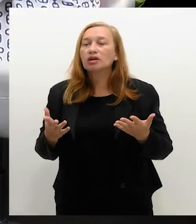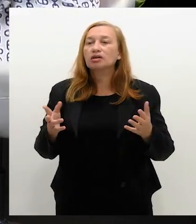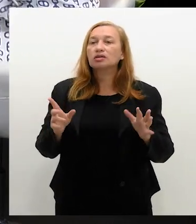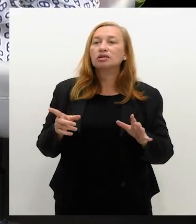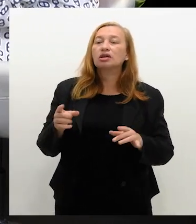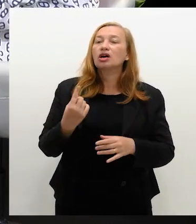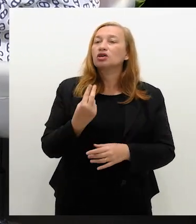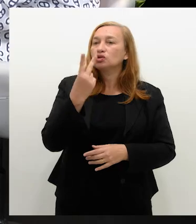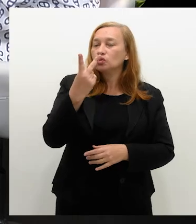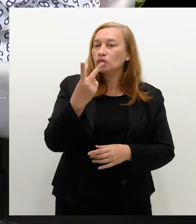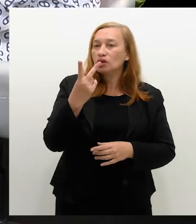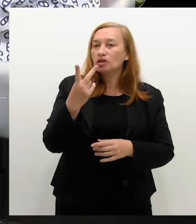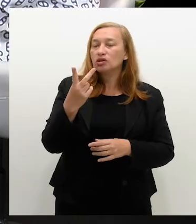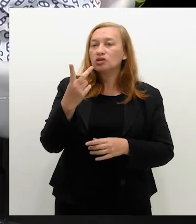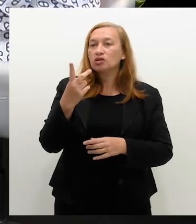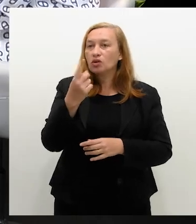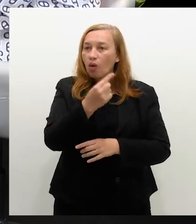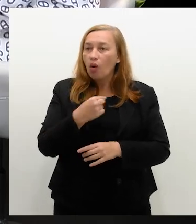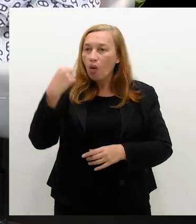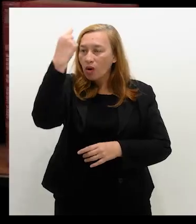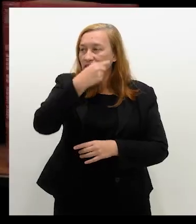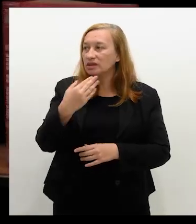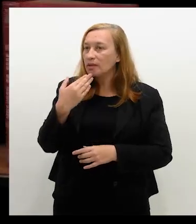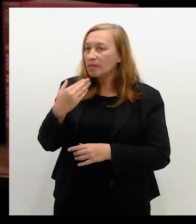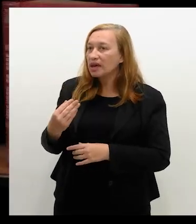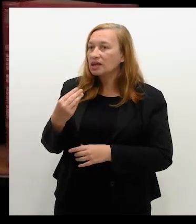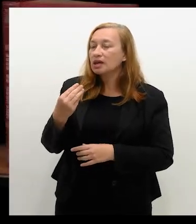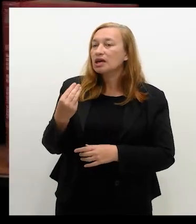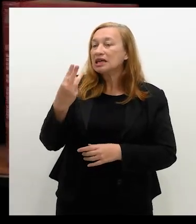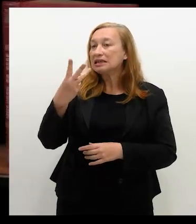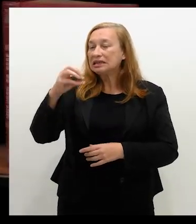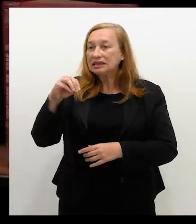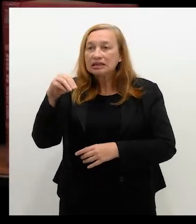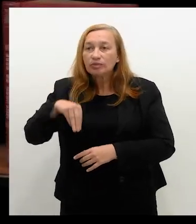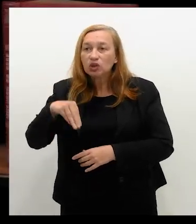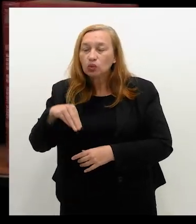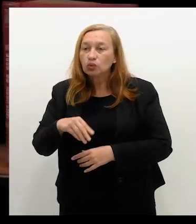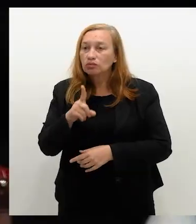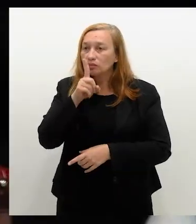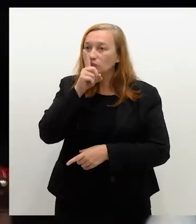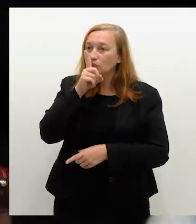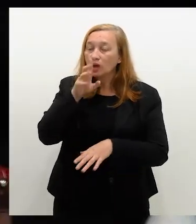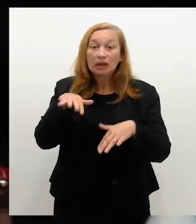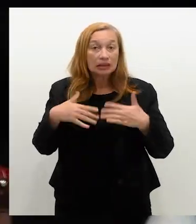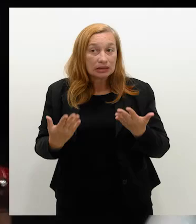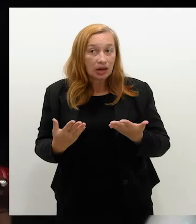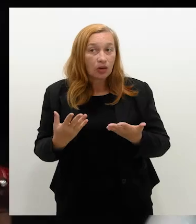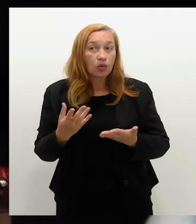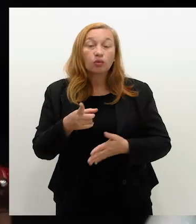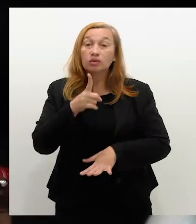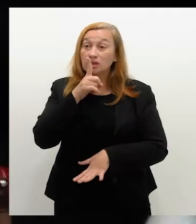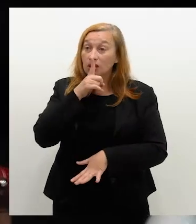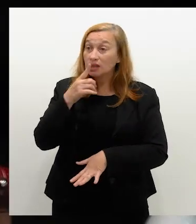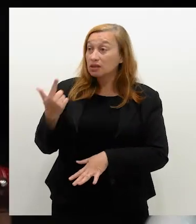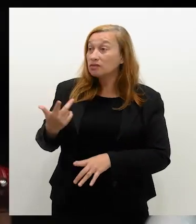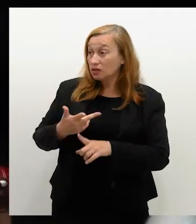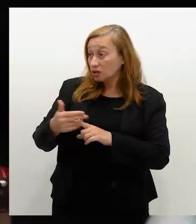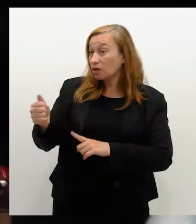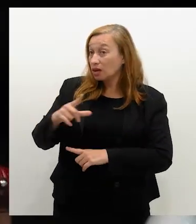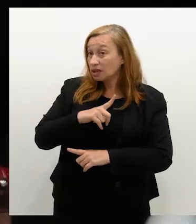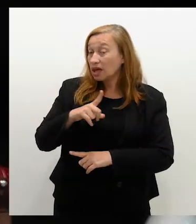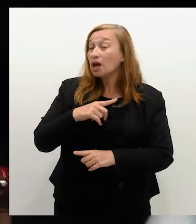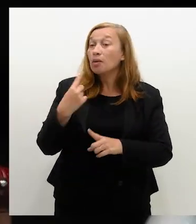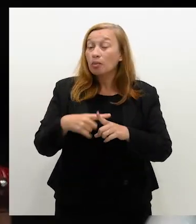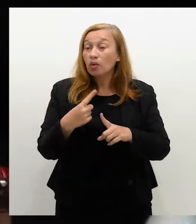cada 2 horas de exposição, a gente recomenda meia hora de silêncio. Ué, então... O silêncio está ganhando, exato. Porque